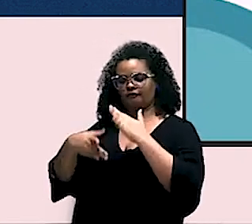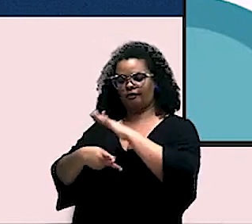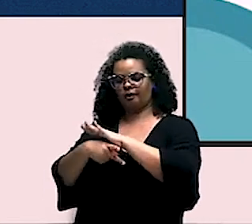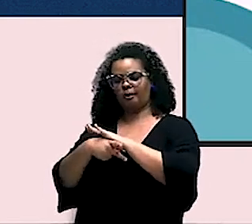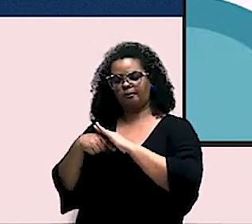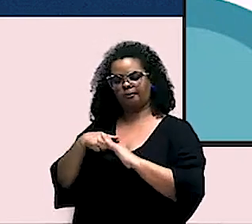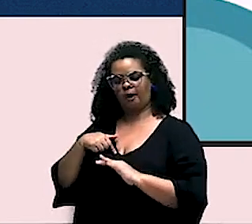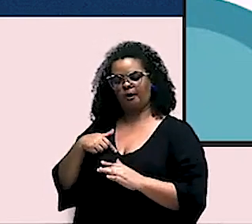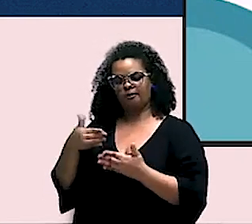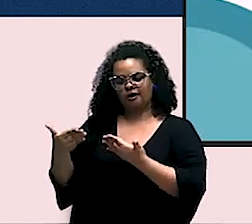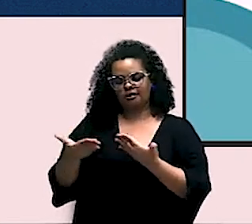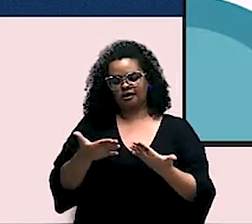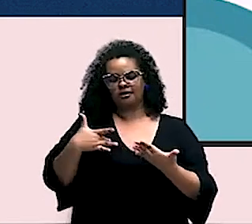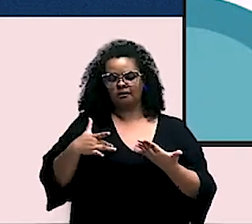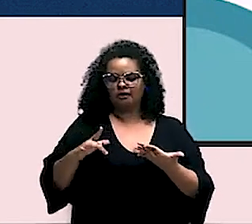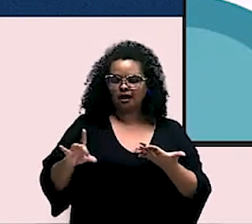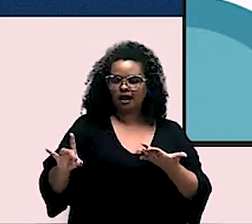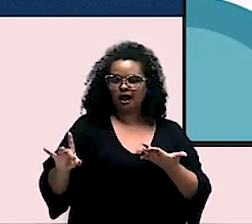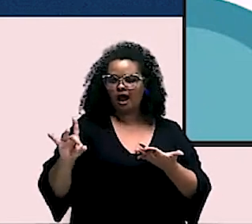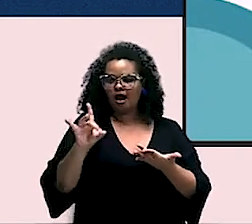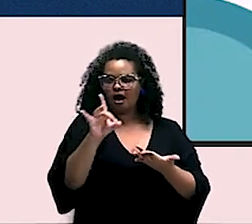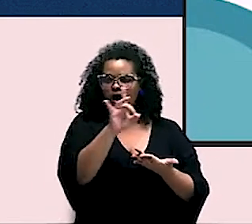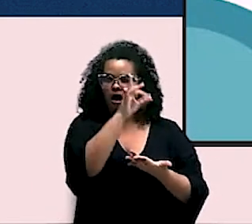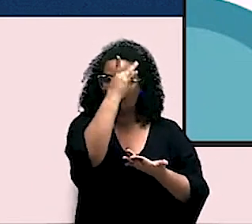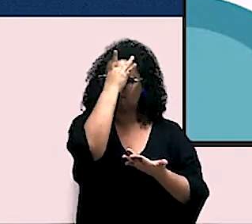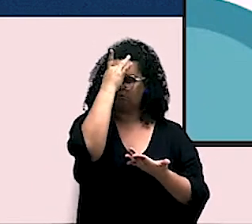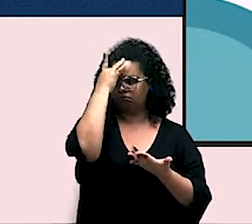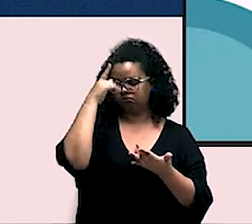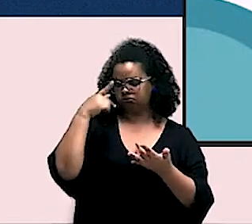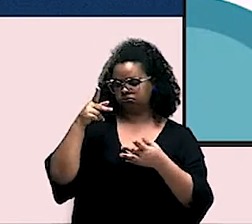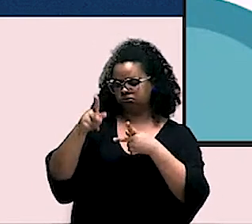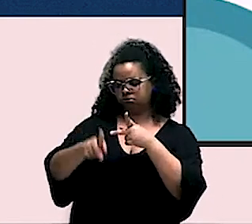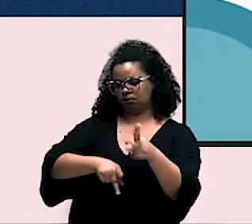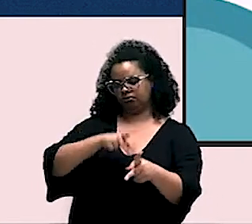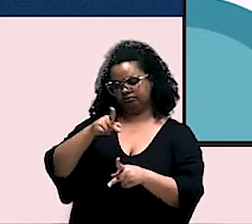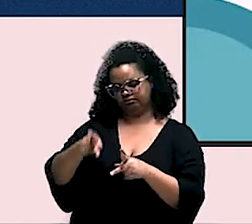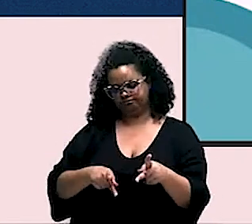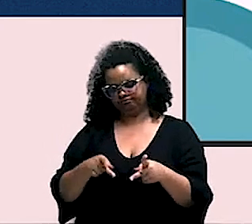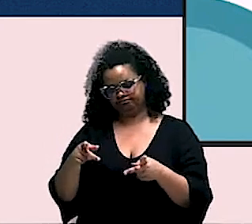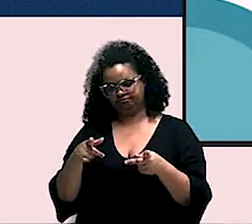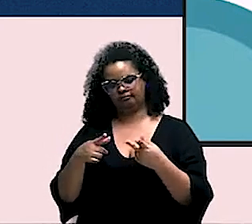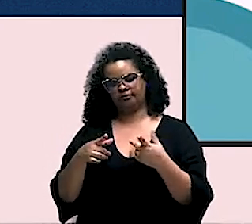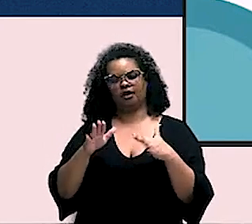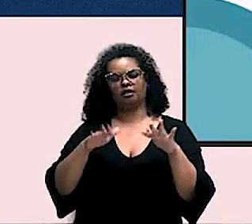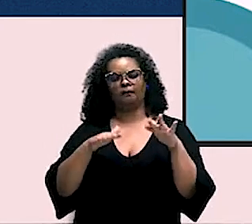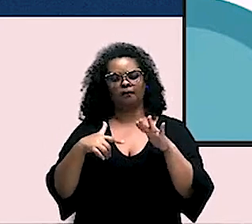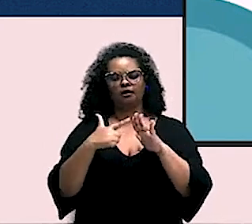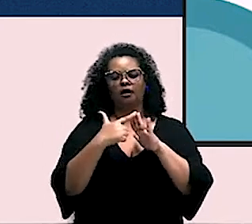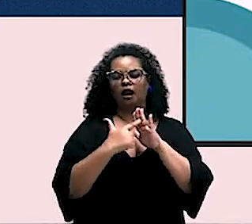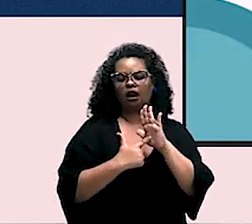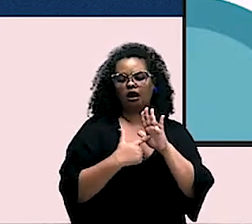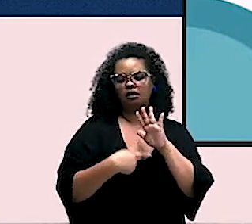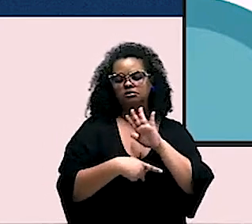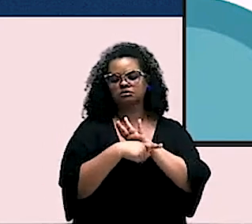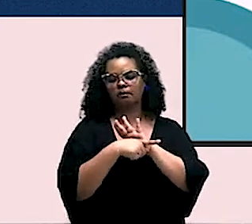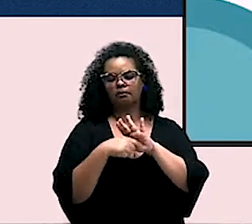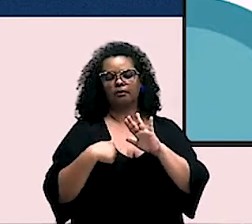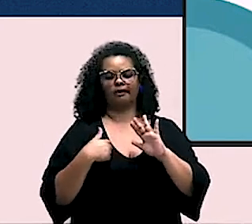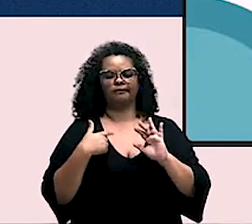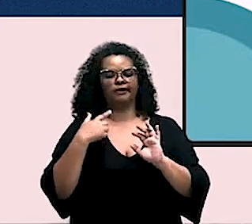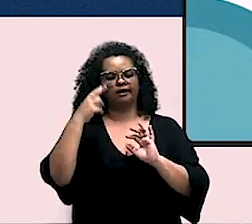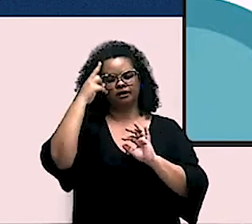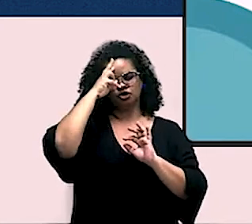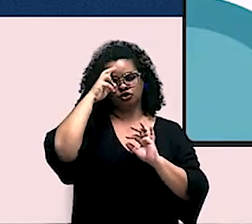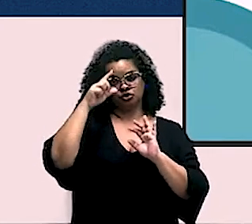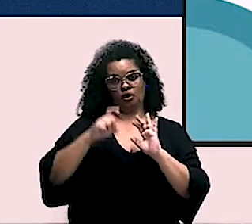atendimento individual, ou seja, na análise dos históricos clínicos, dos prontuários, nós selecionamos alguns prontuários